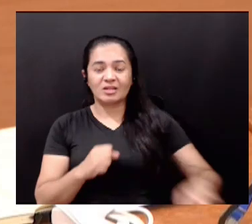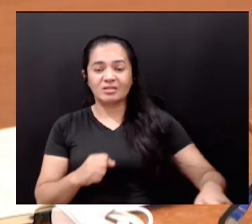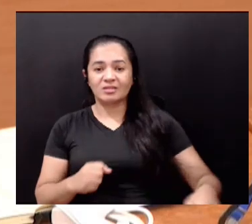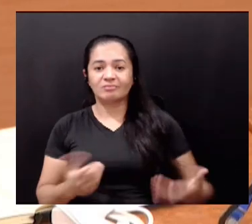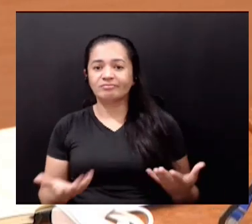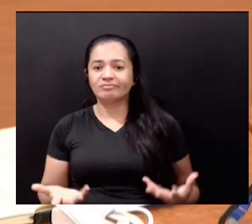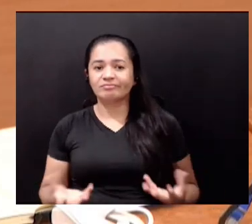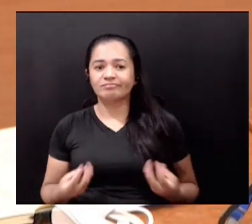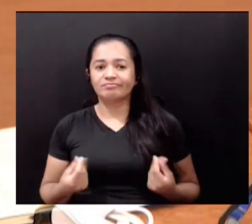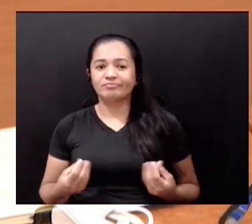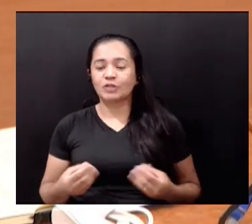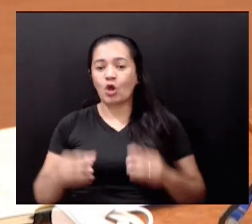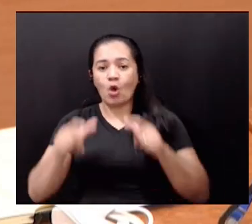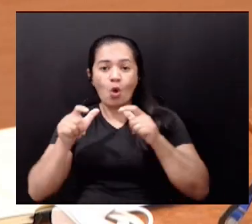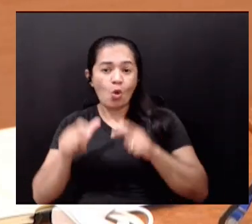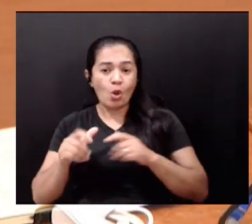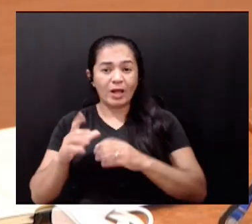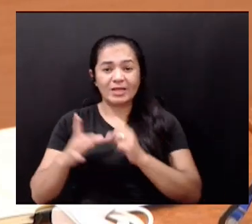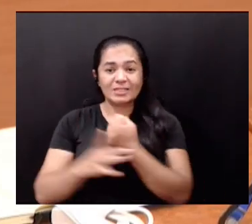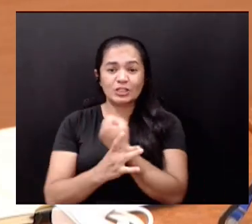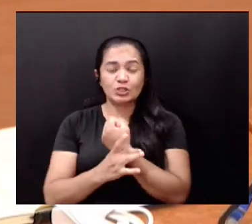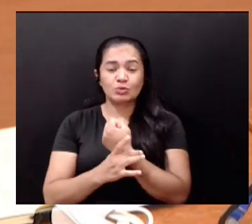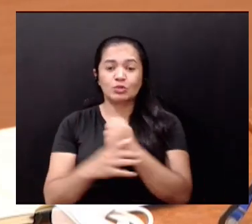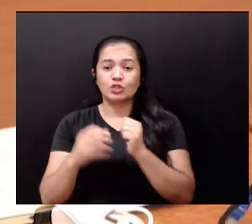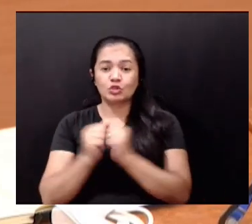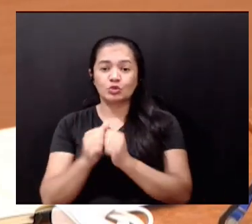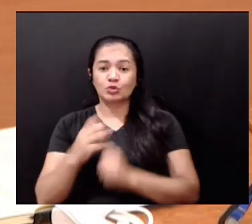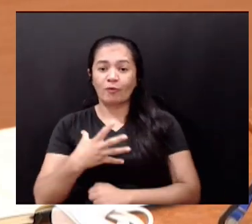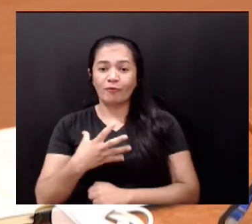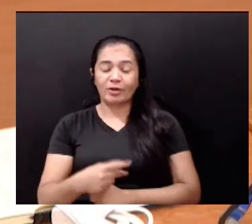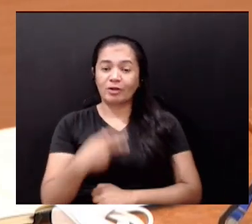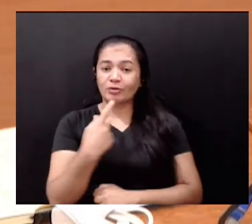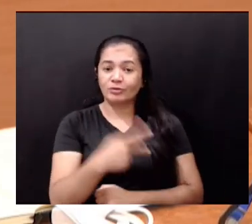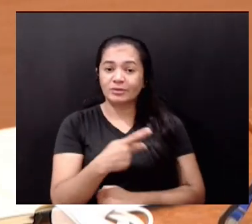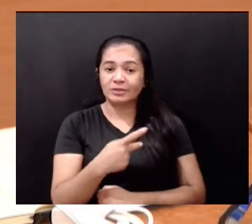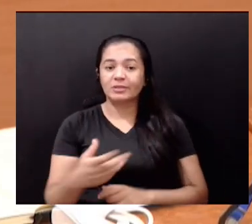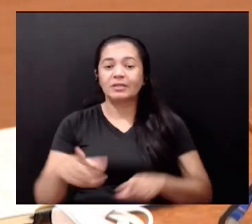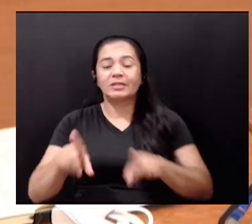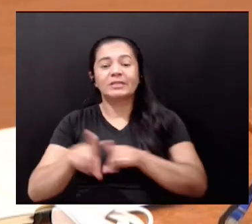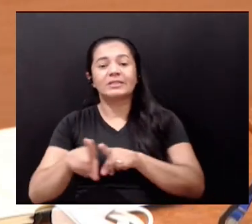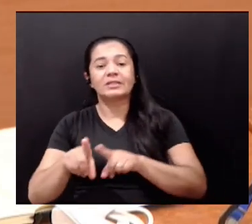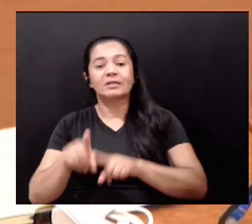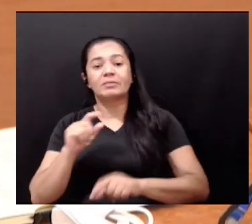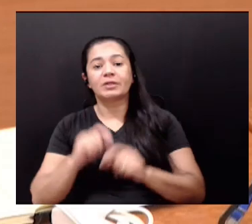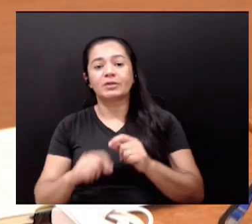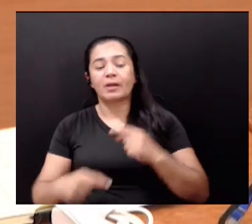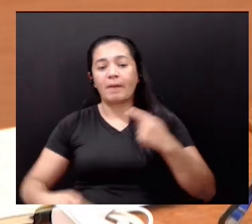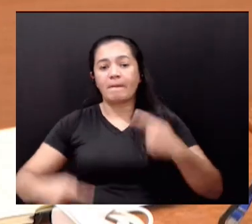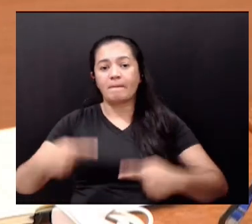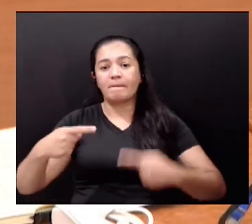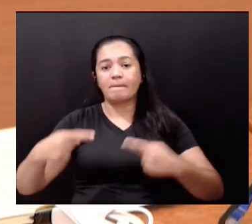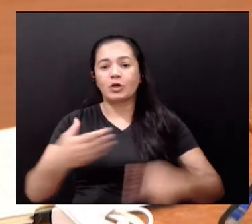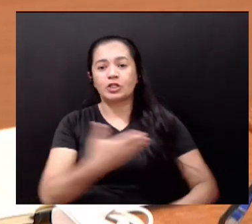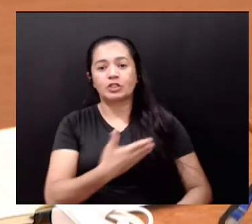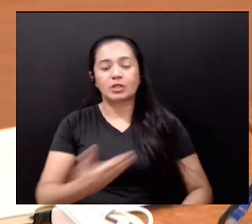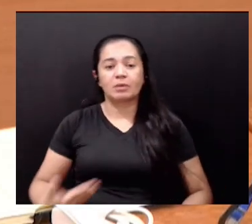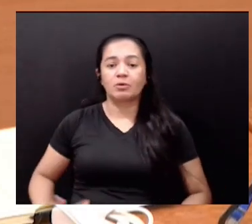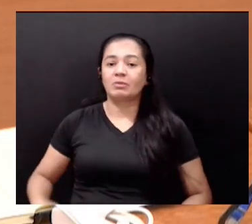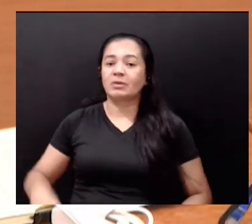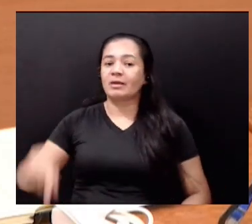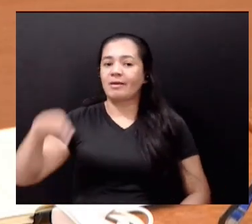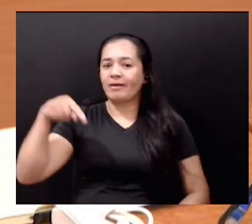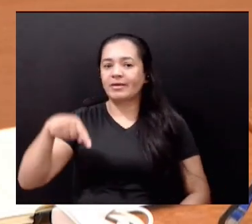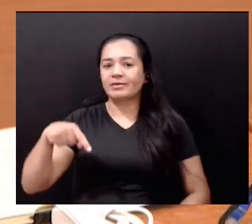local para ficar com seus filhos em segurança. E também uma insuficiência de políticas públicas aqui municipais para a garantia dos direitos